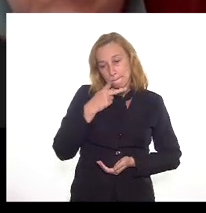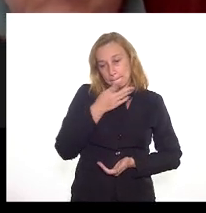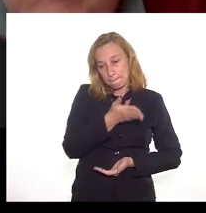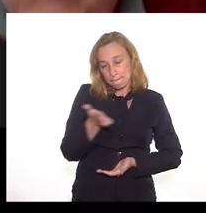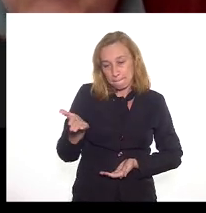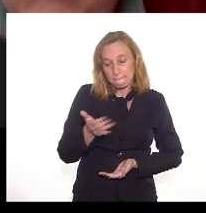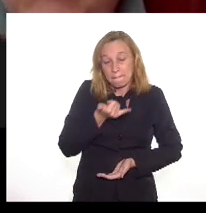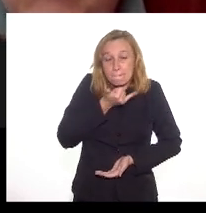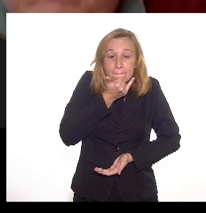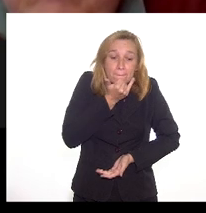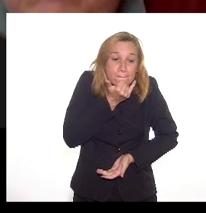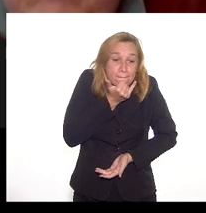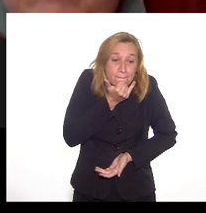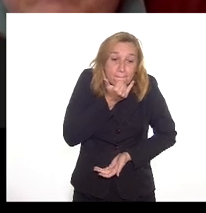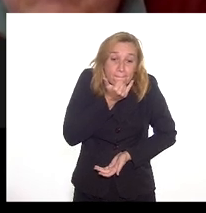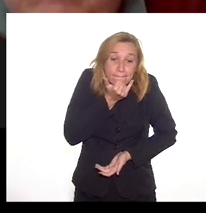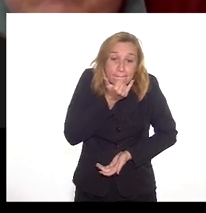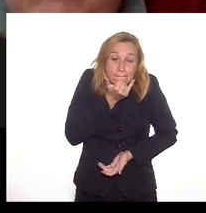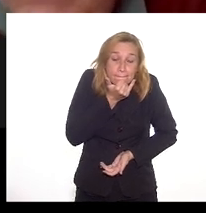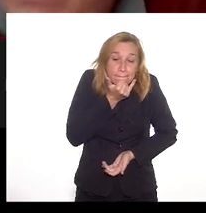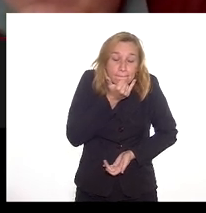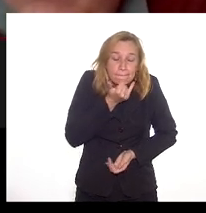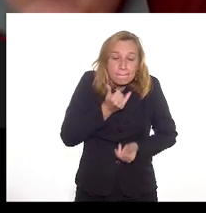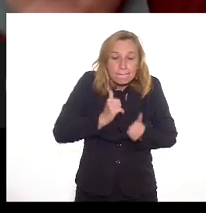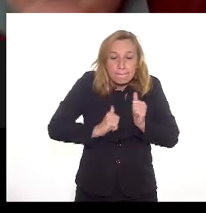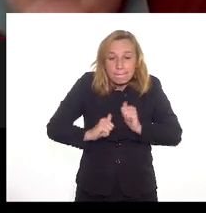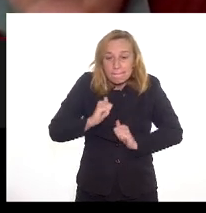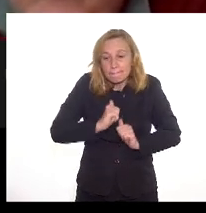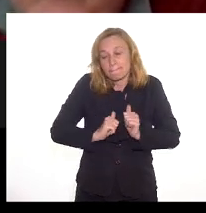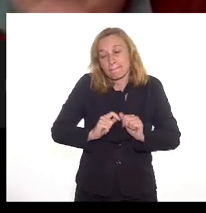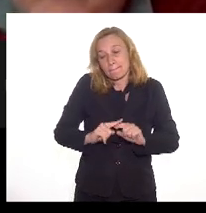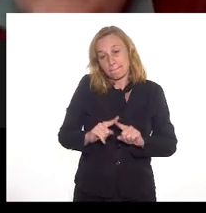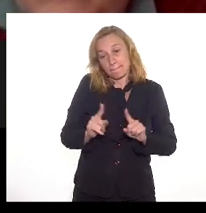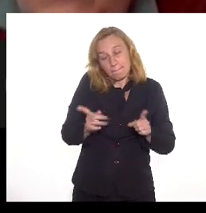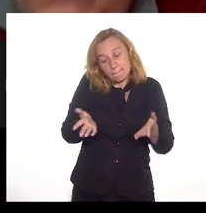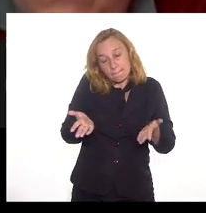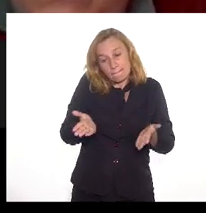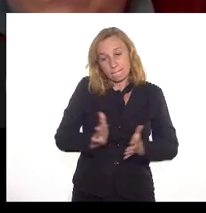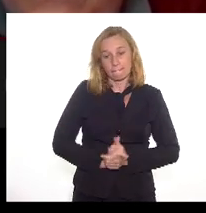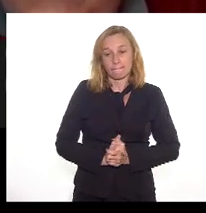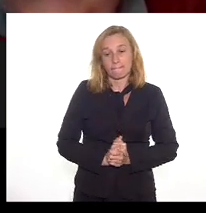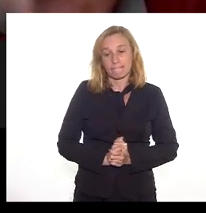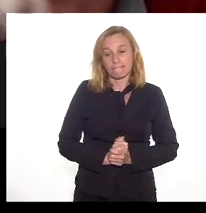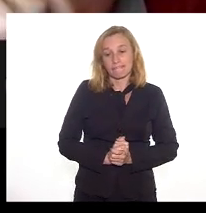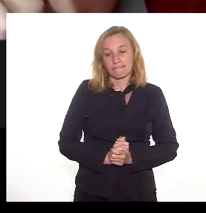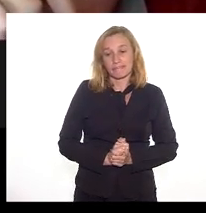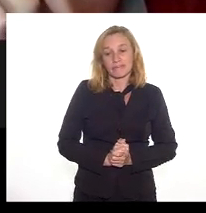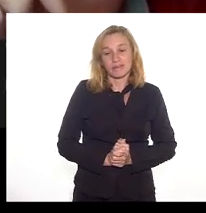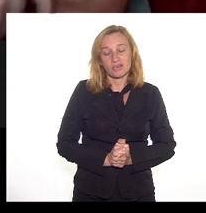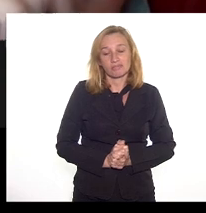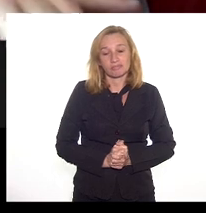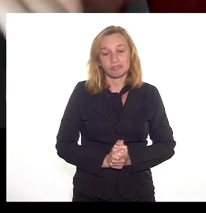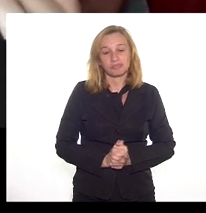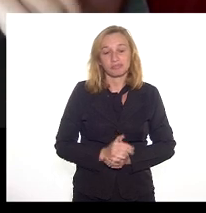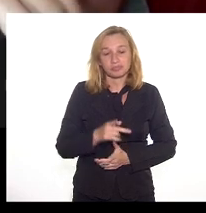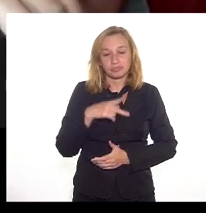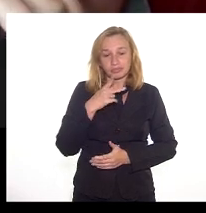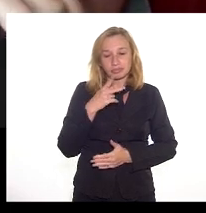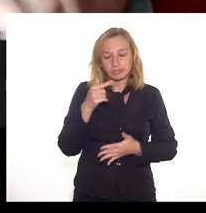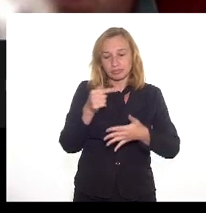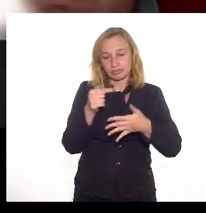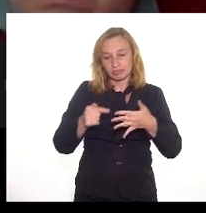para vocês. Desculpe o entusiasmo, né? Mas estão colocadas aqui as minhas